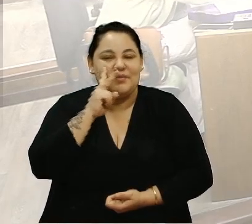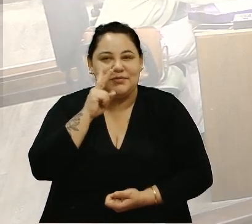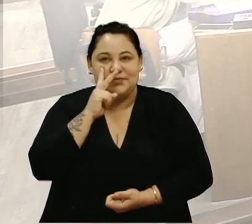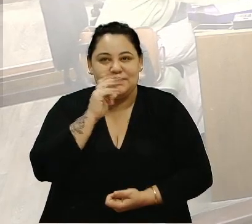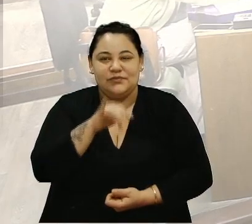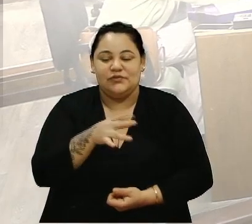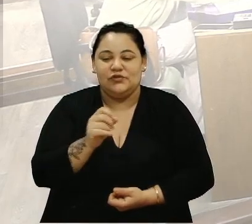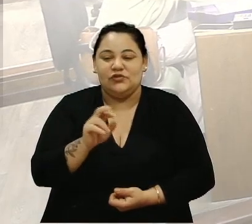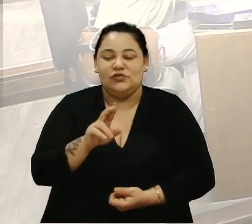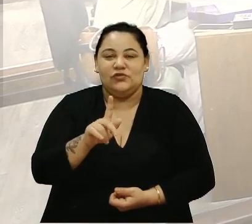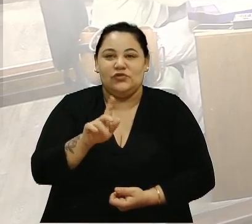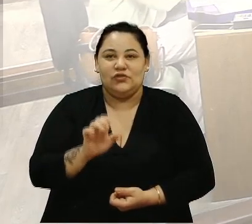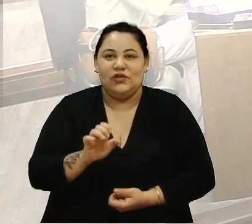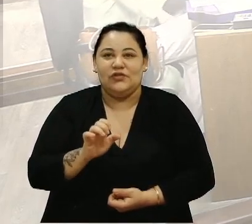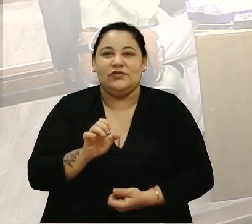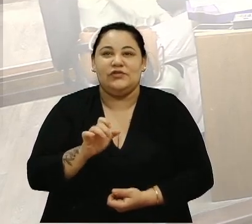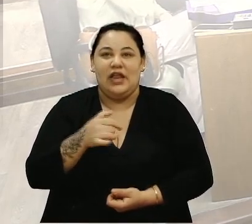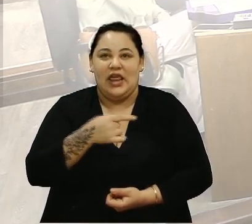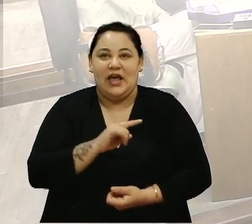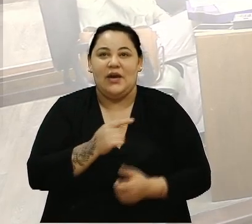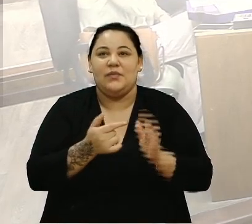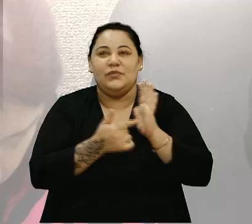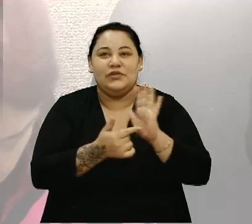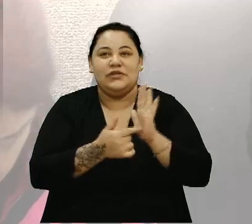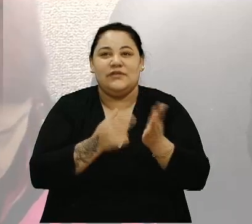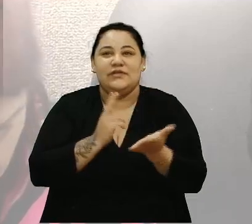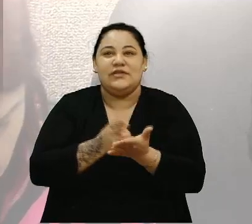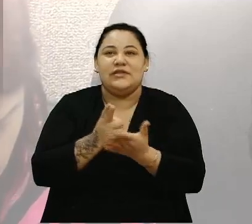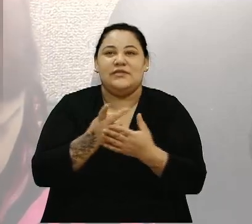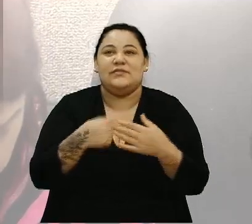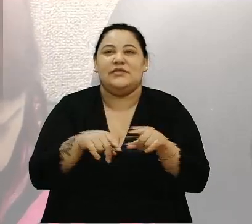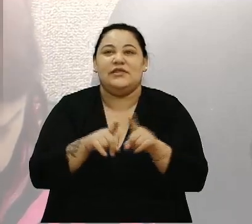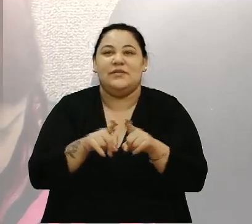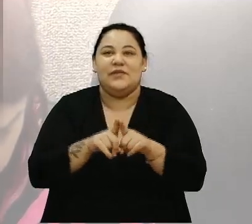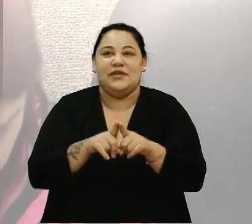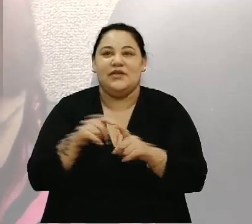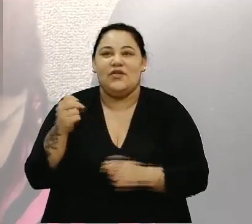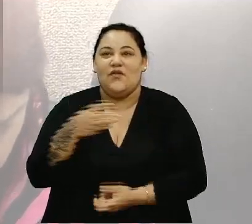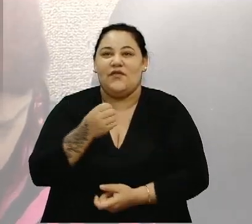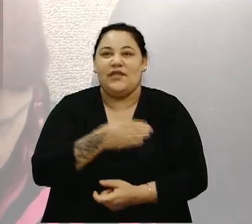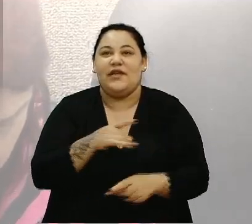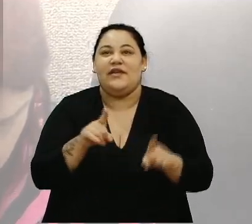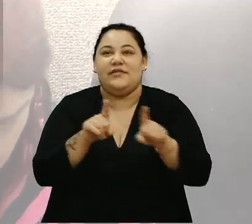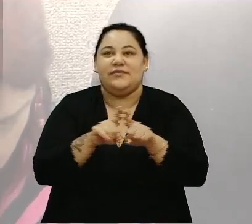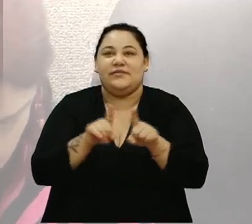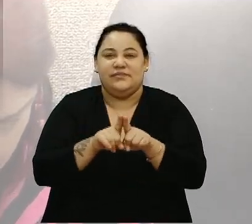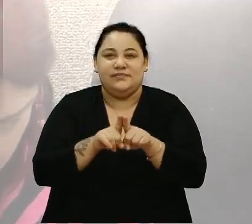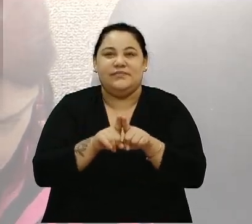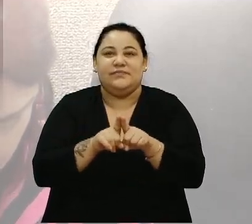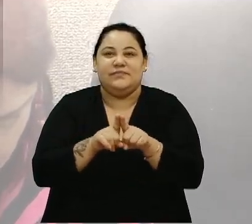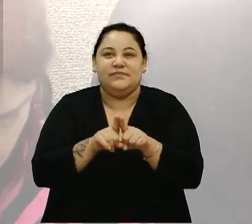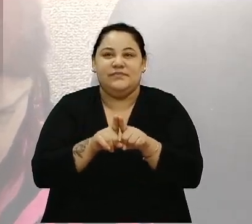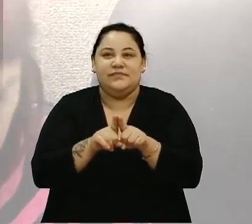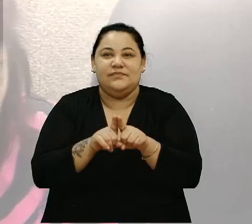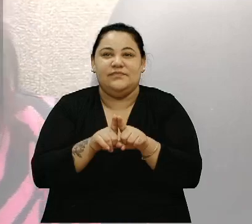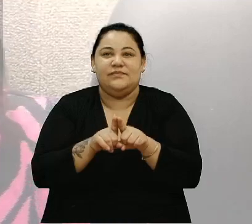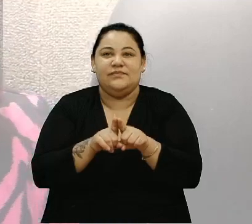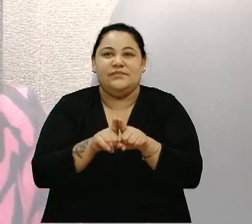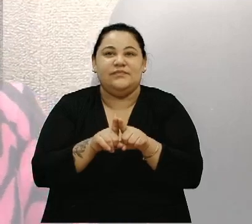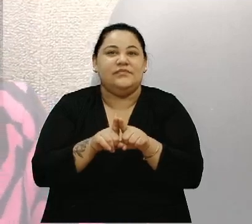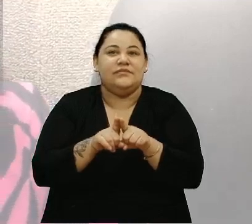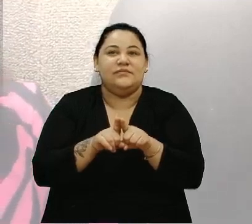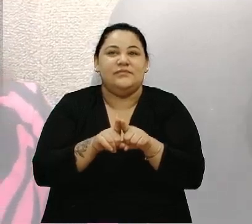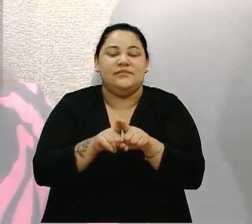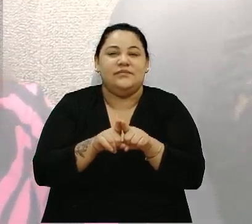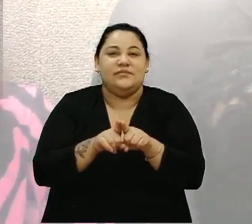lá, ele sempre mostrava as novidades e os implementos, enfim, que eles